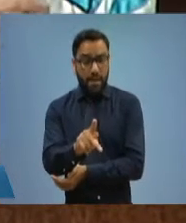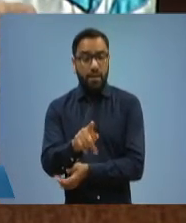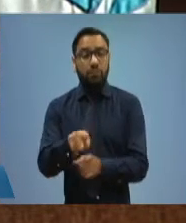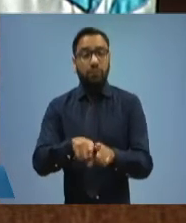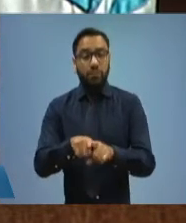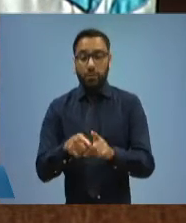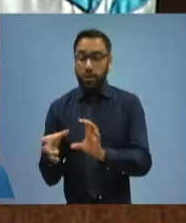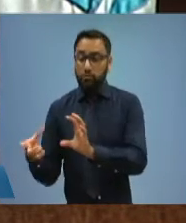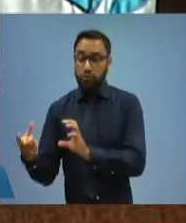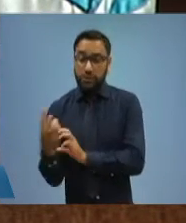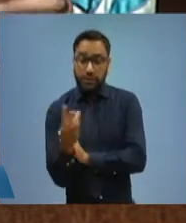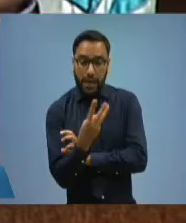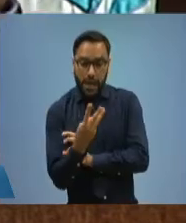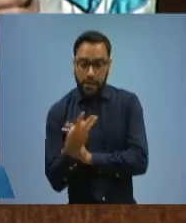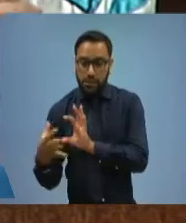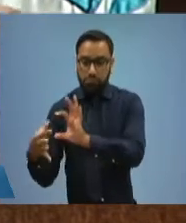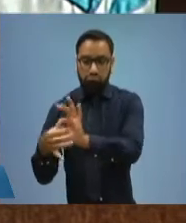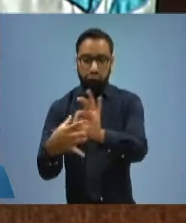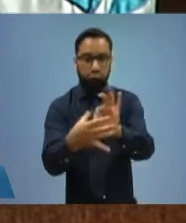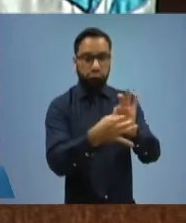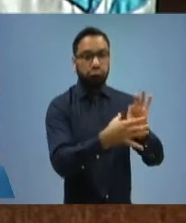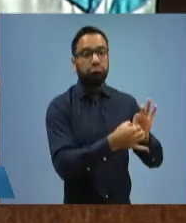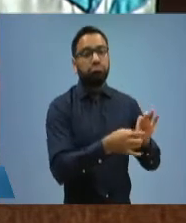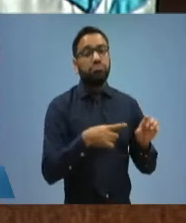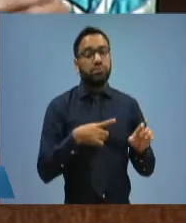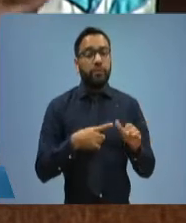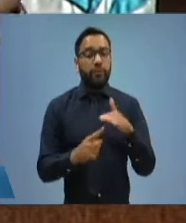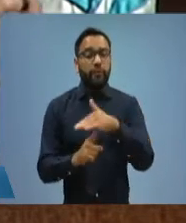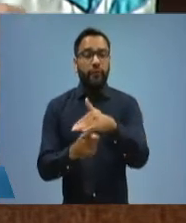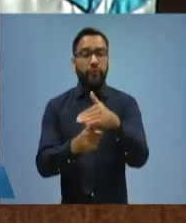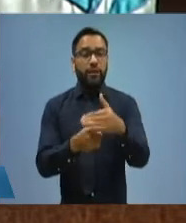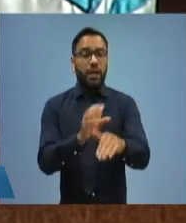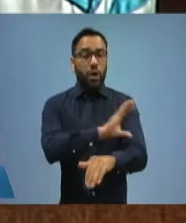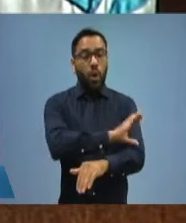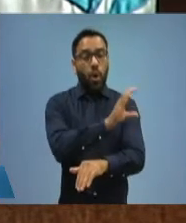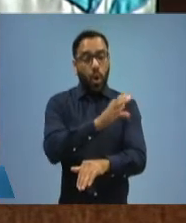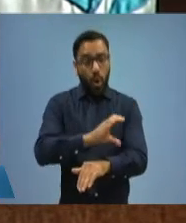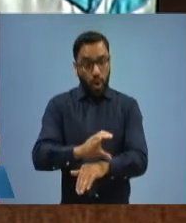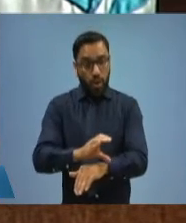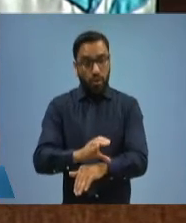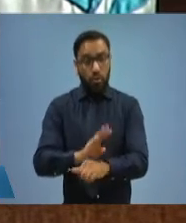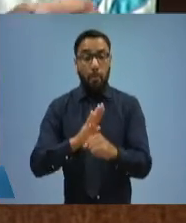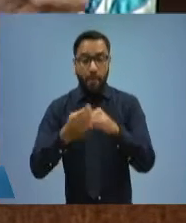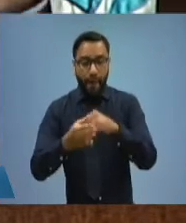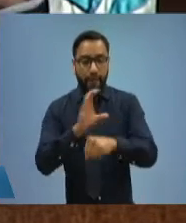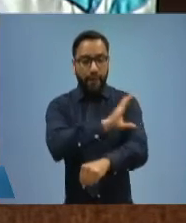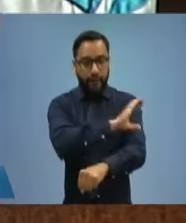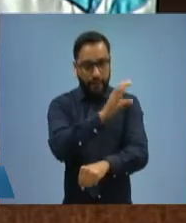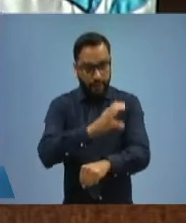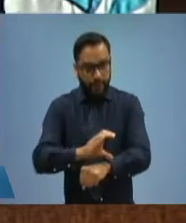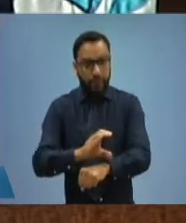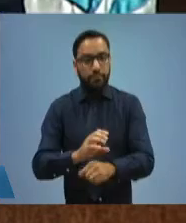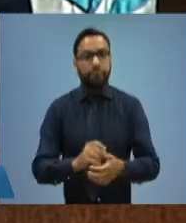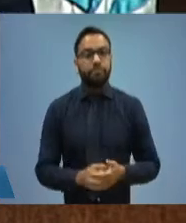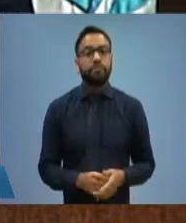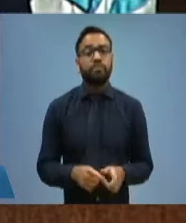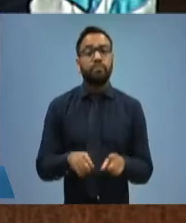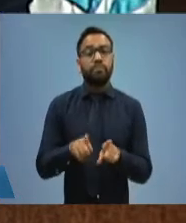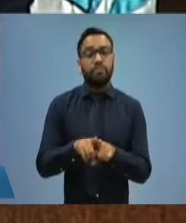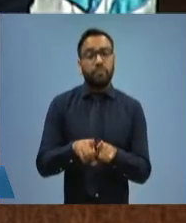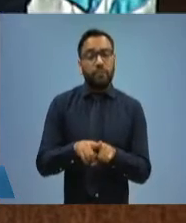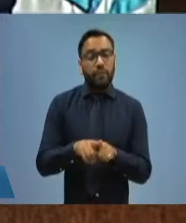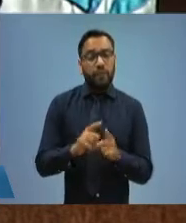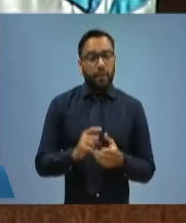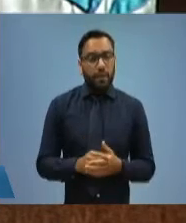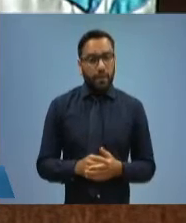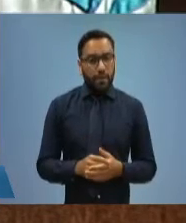economia solidária no Parque do Córrego Grande, na Rua Francisco Tolentino, no Empório da Economia